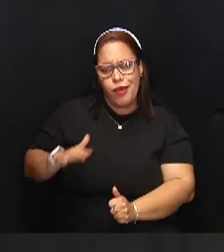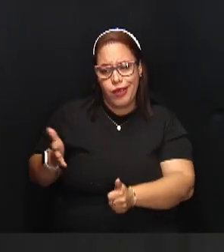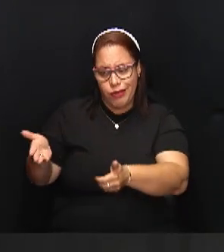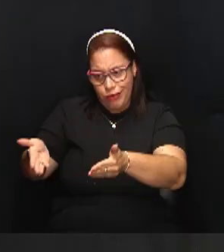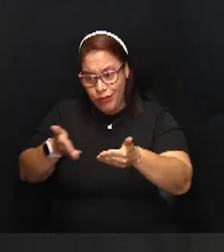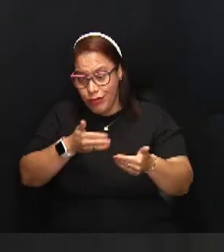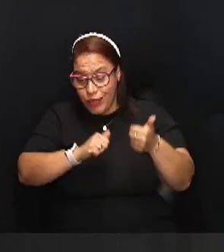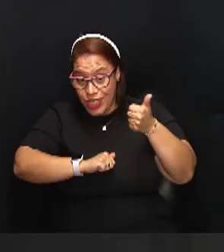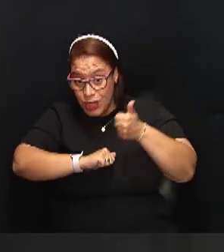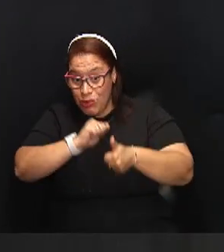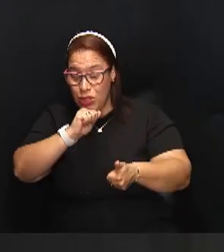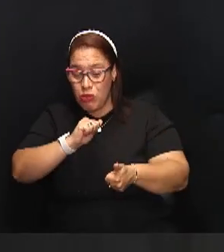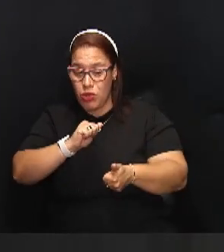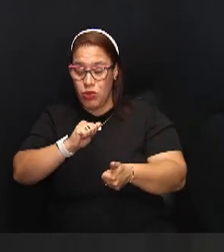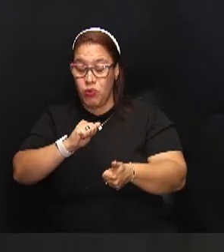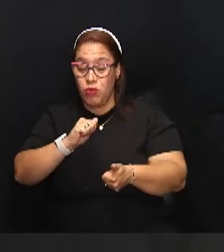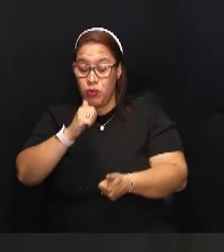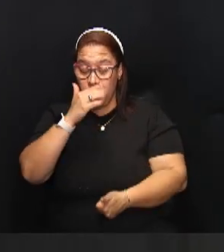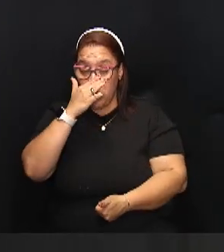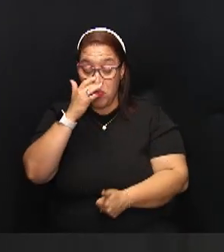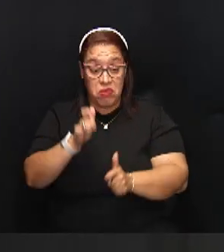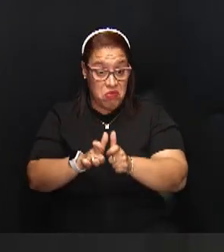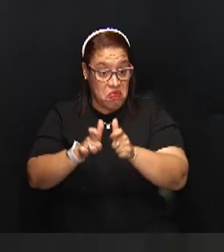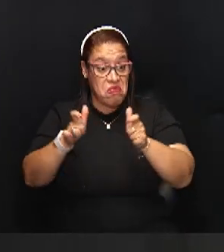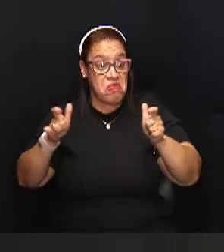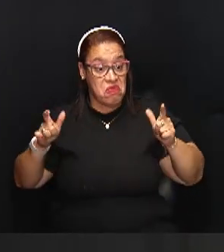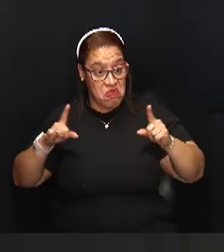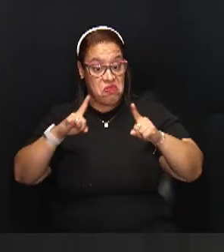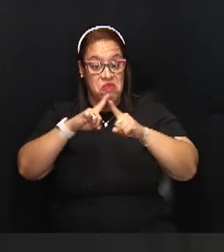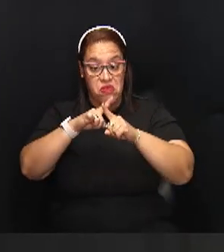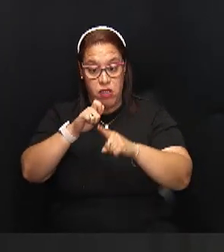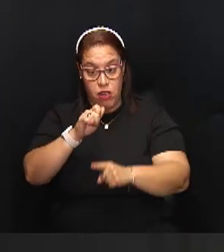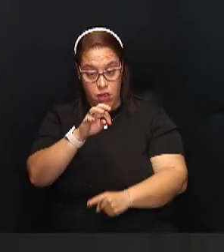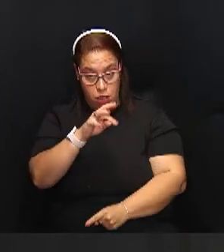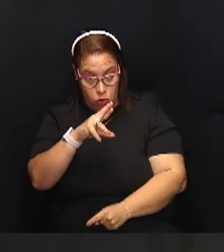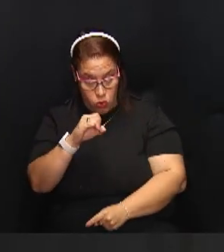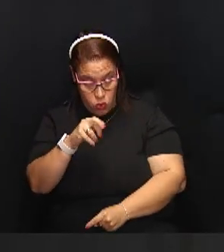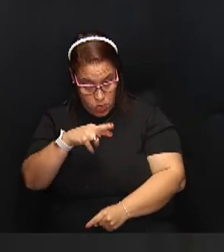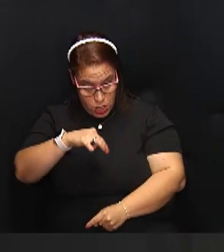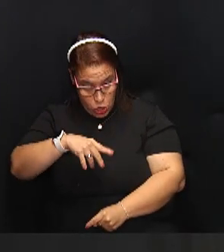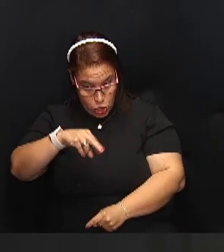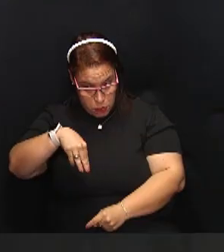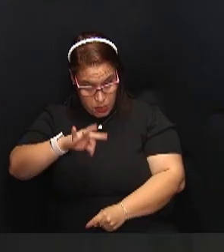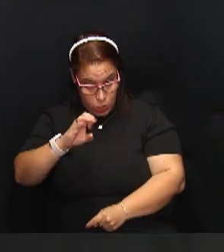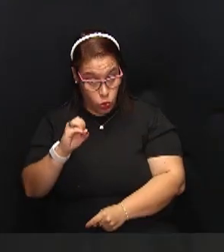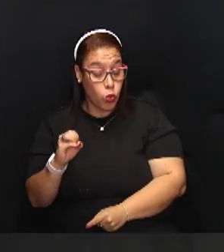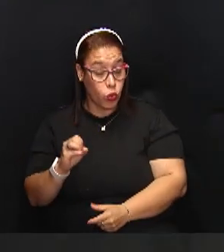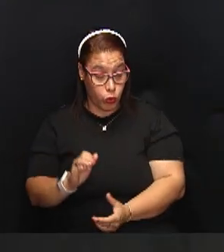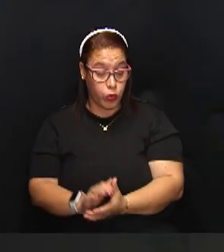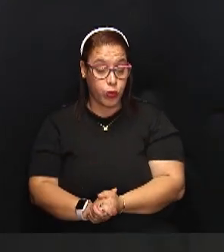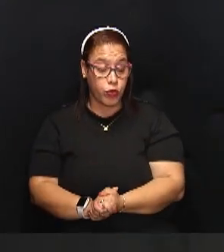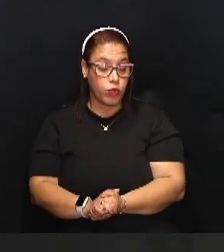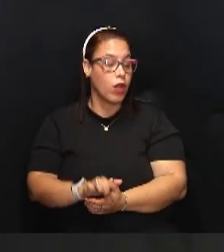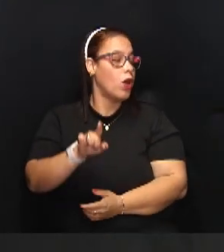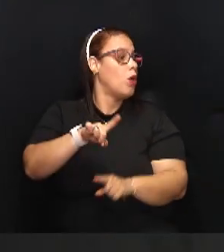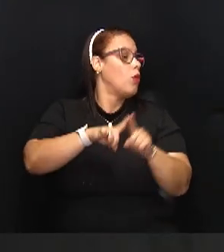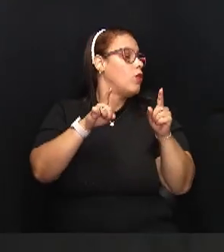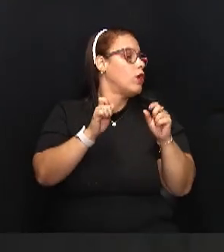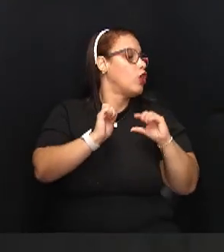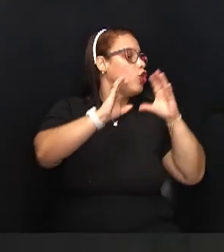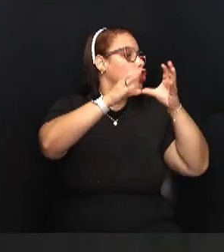para o esporte de alto rendimento, que hoje é um esporte de alto rendimento, Mas e você, joga